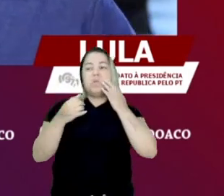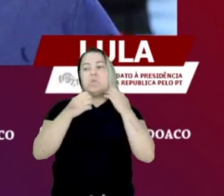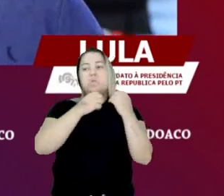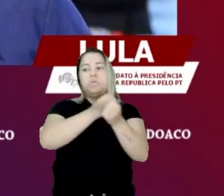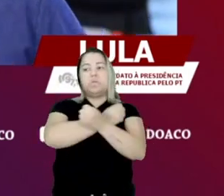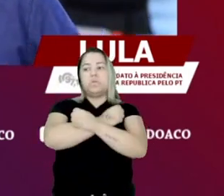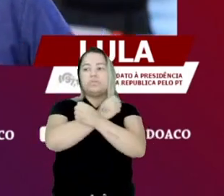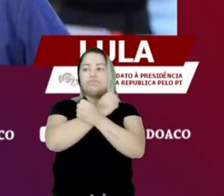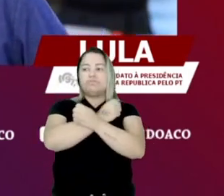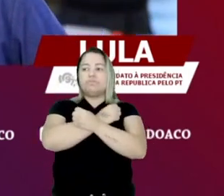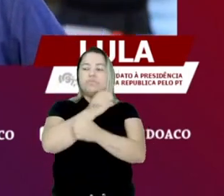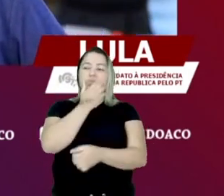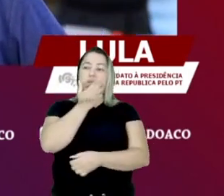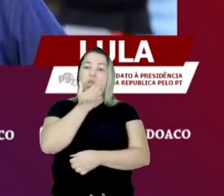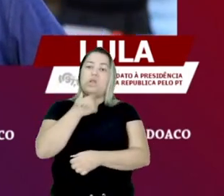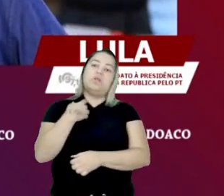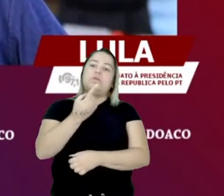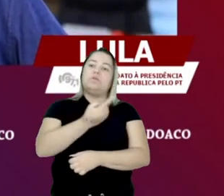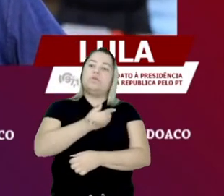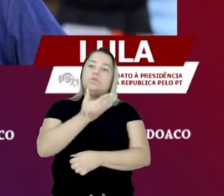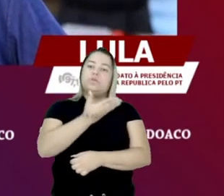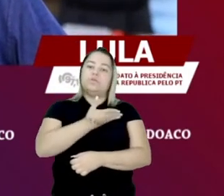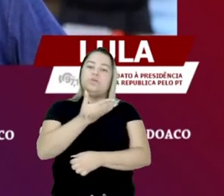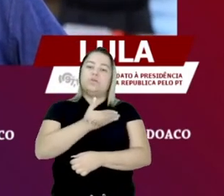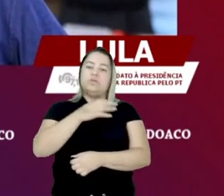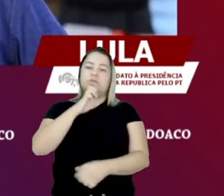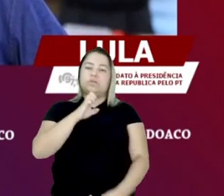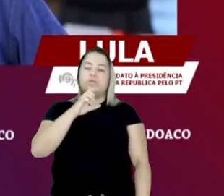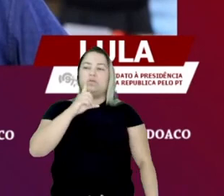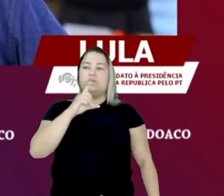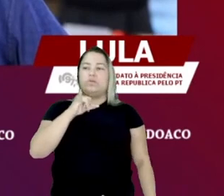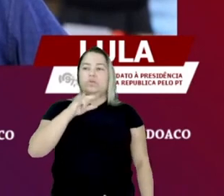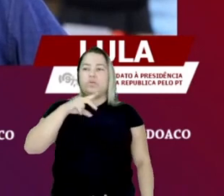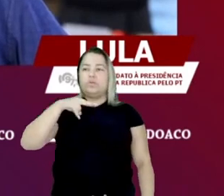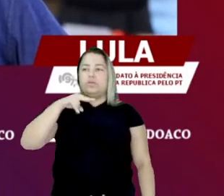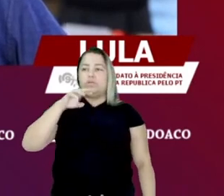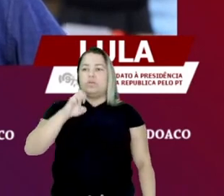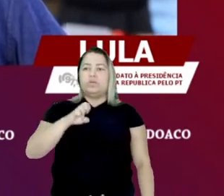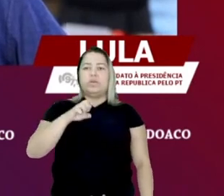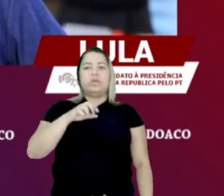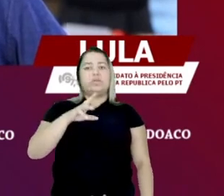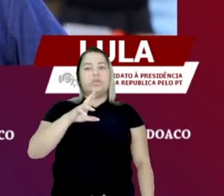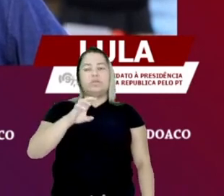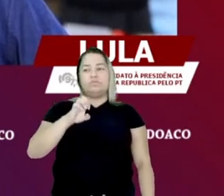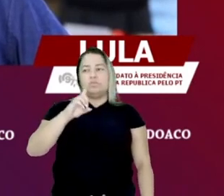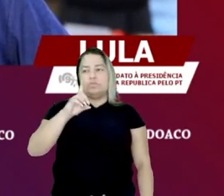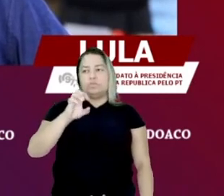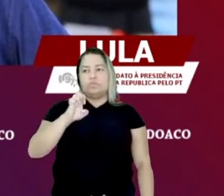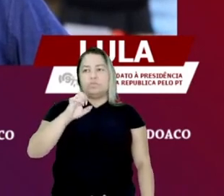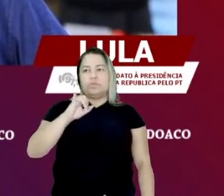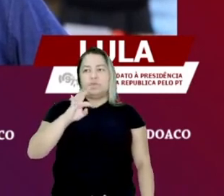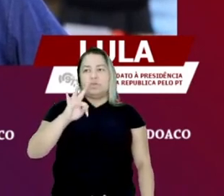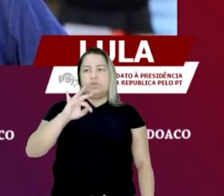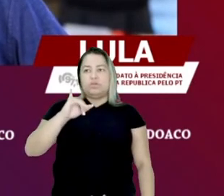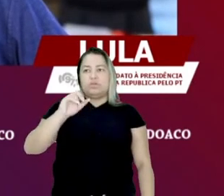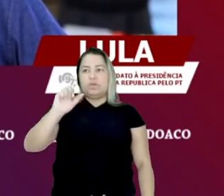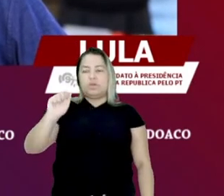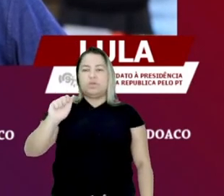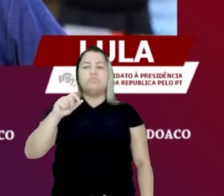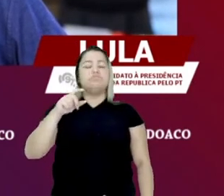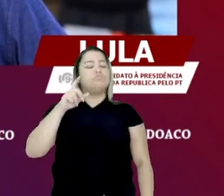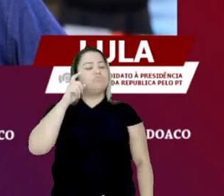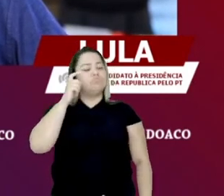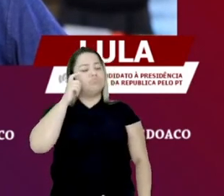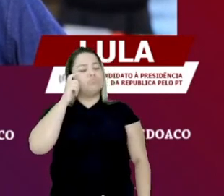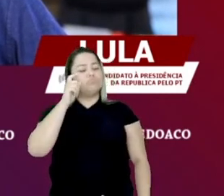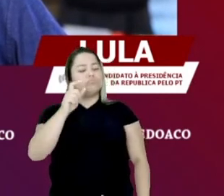aqui também. A gente está perguntando o seguinte, se aqui em Minas Gerais o PT deve levar de fato o PSB para a chapa. E outra